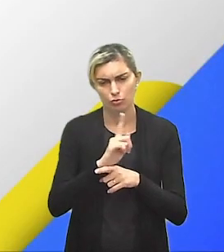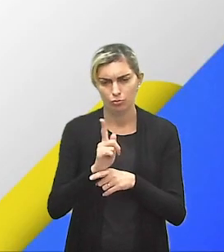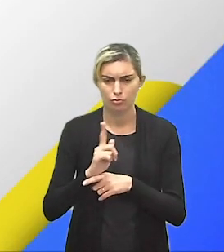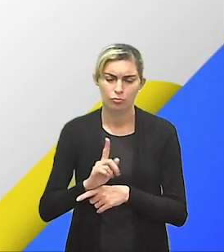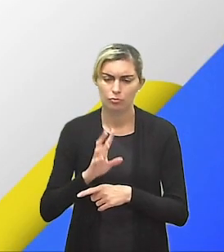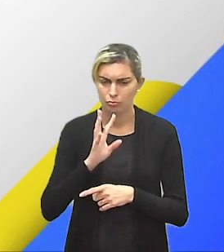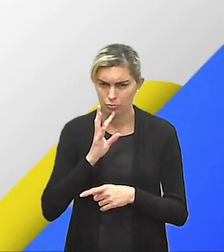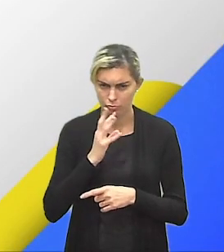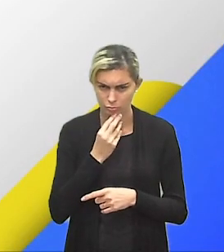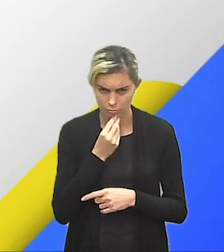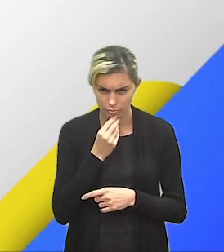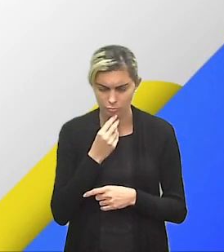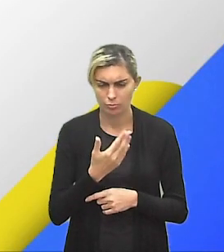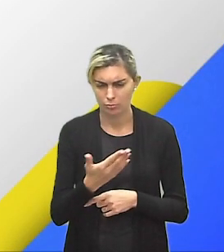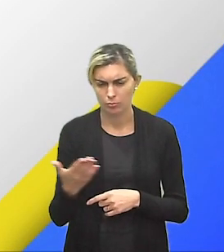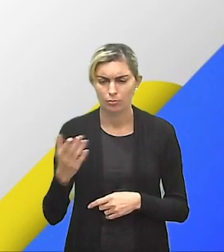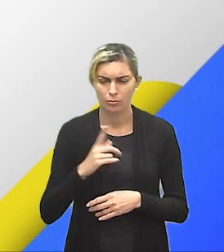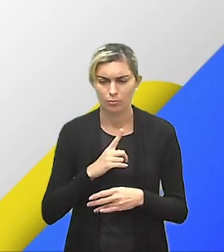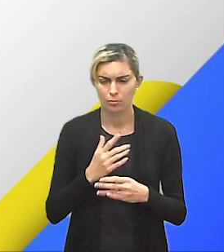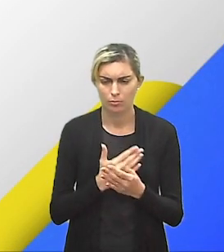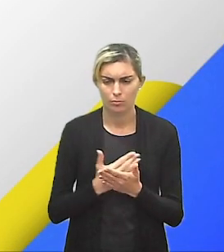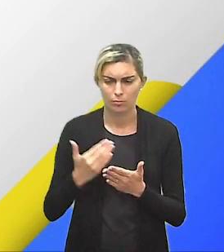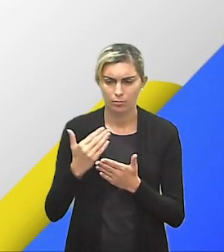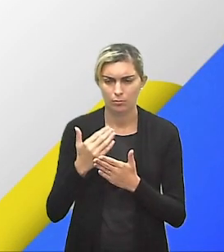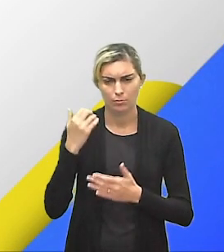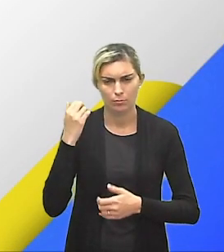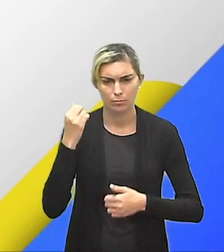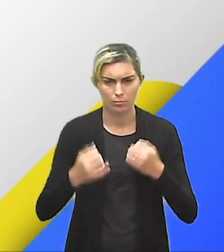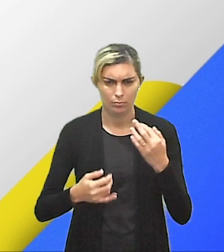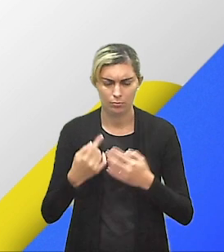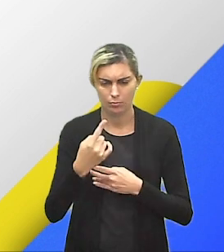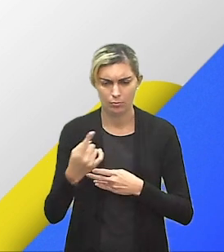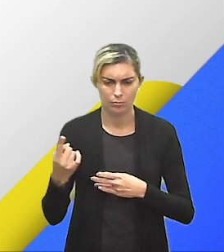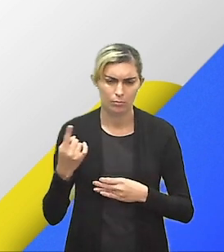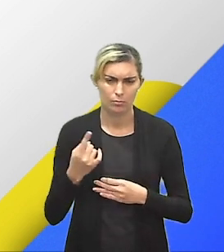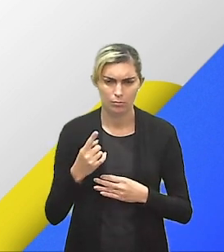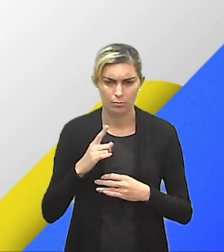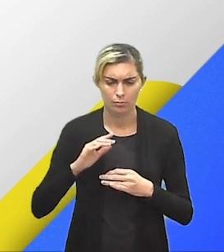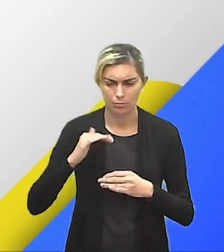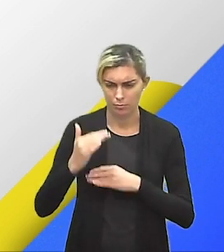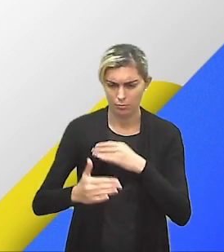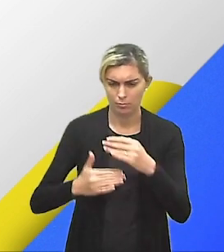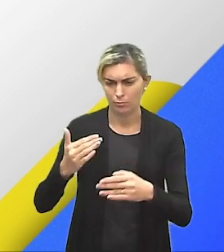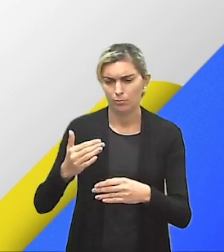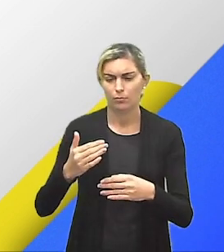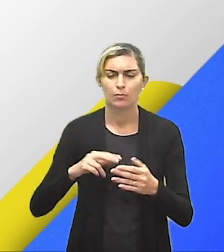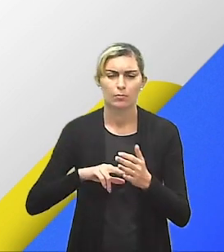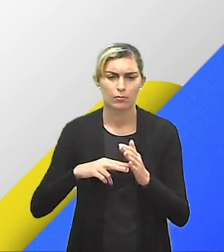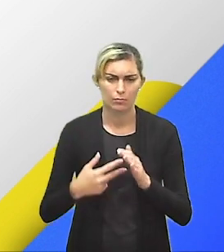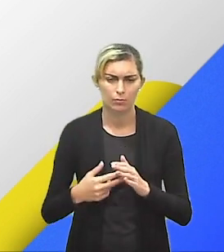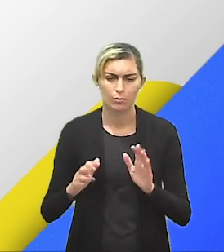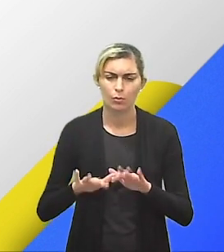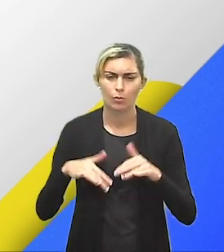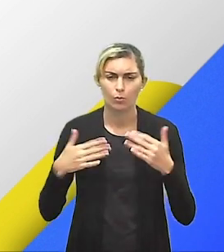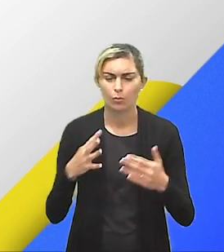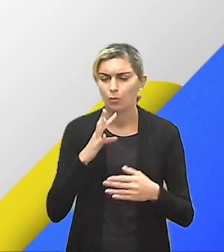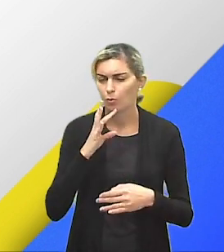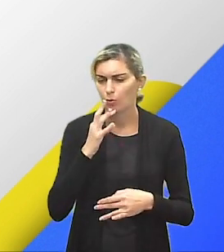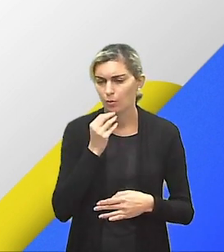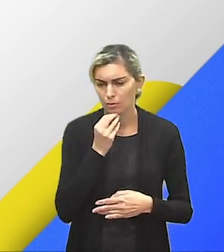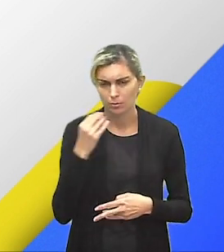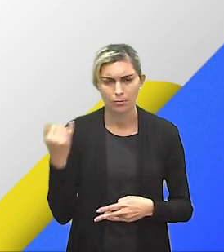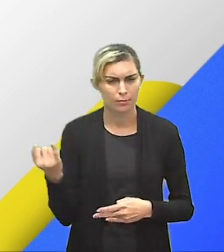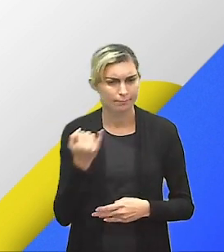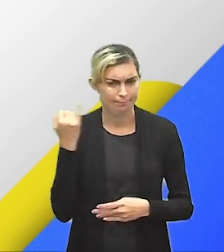conhecimento. Tem várias definições. Uma delas é o processo de se identificar quais conhecimentos são